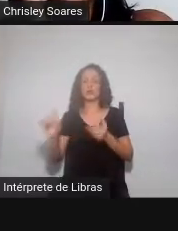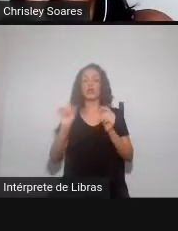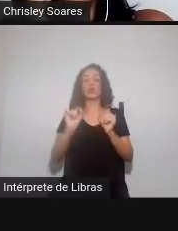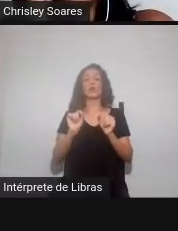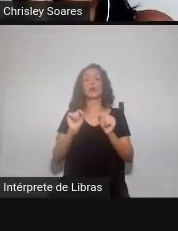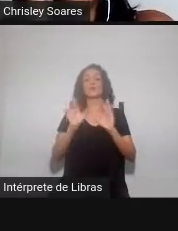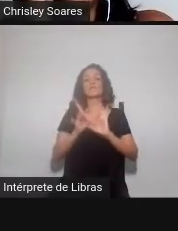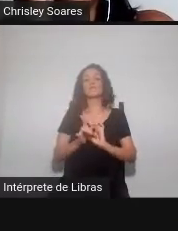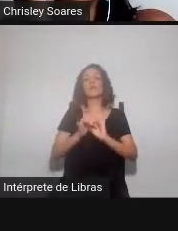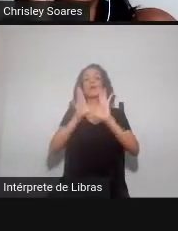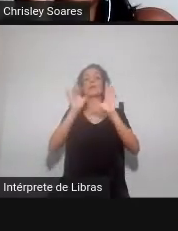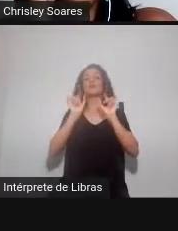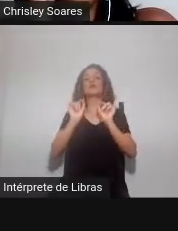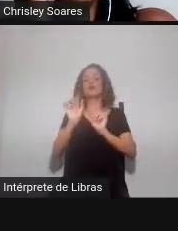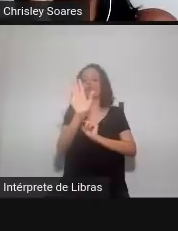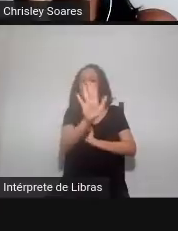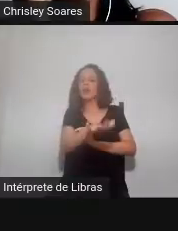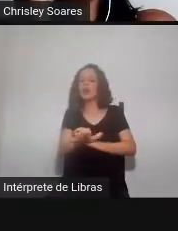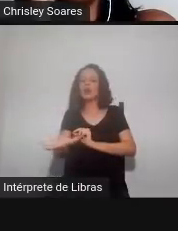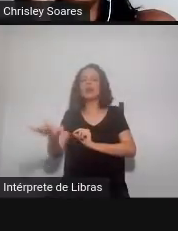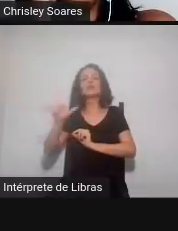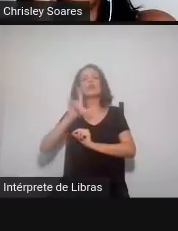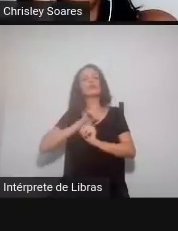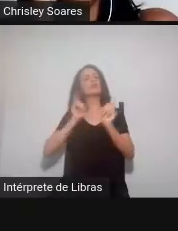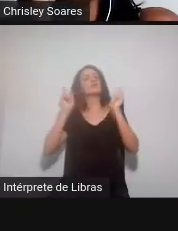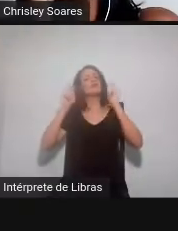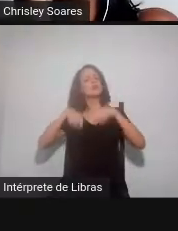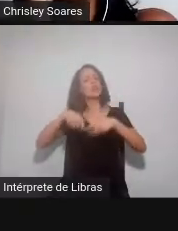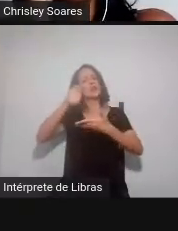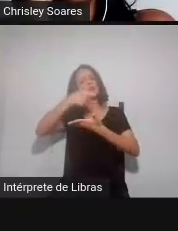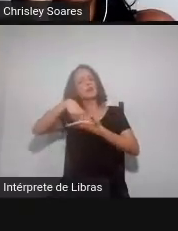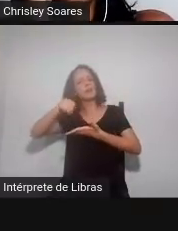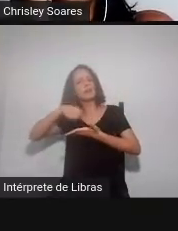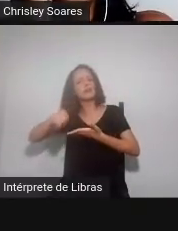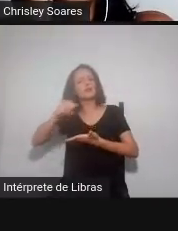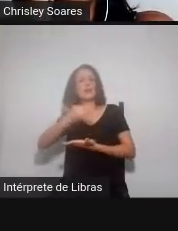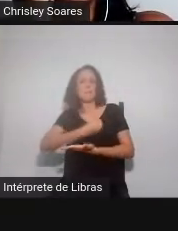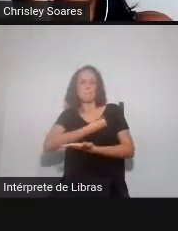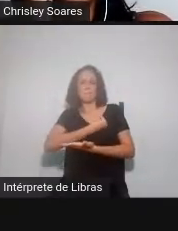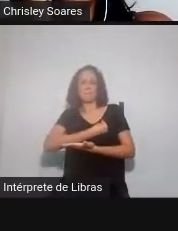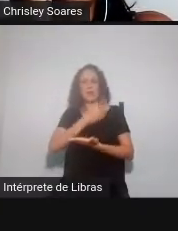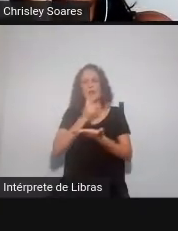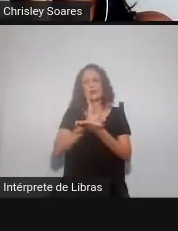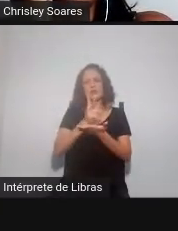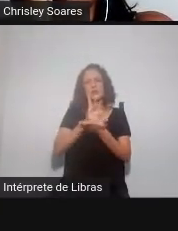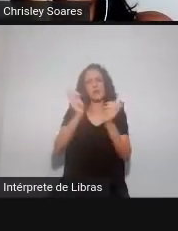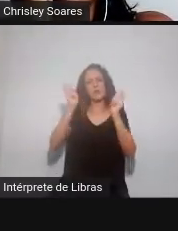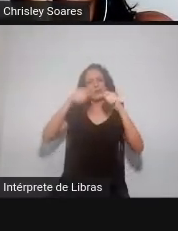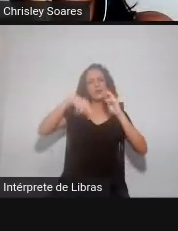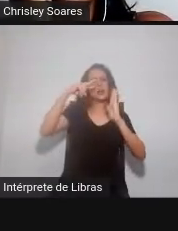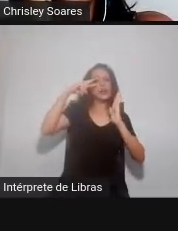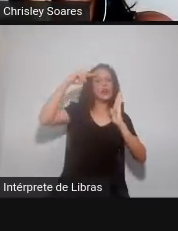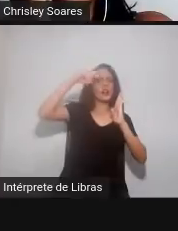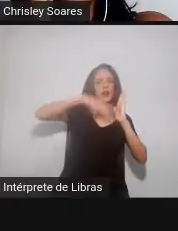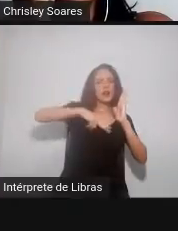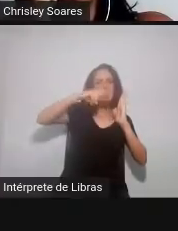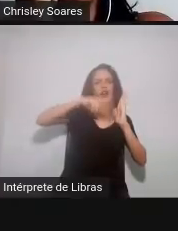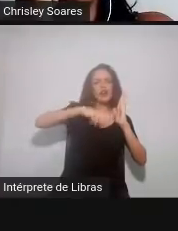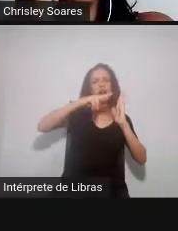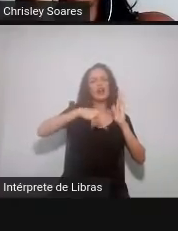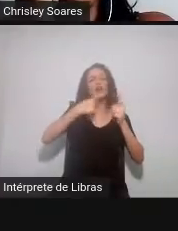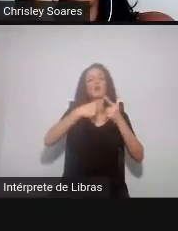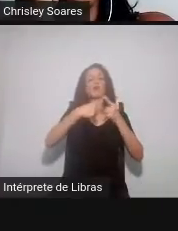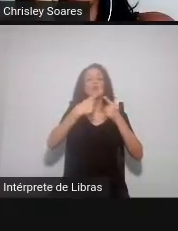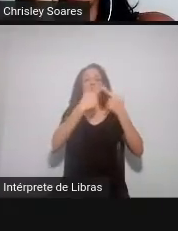tenham acesso à escrita, participem de atos de leitura, de contexto rico e funcional de uso da